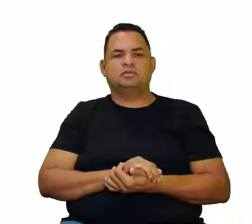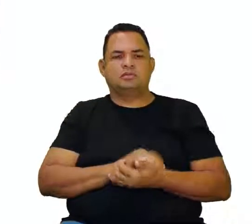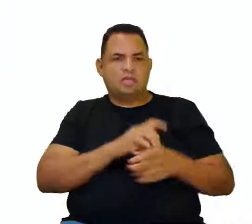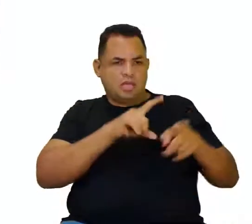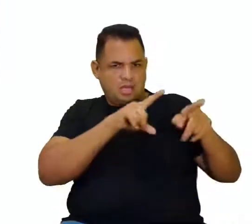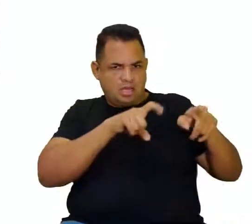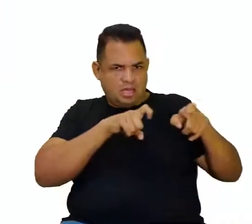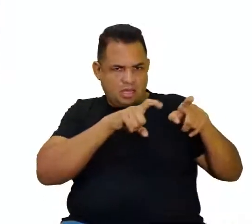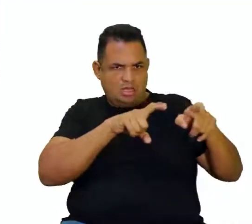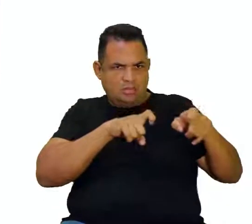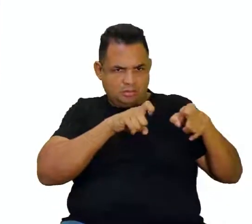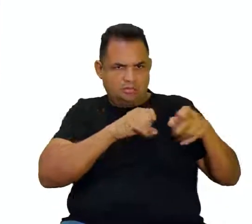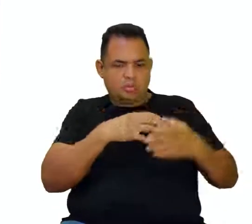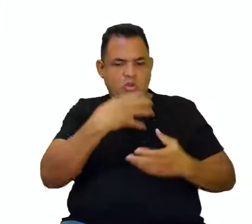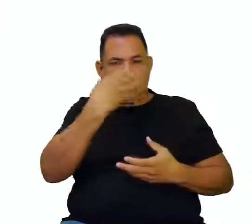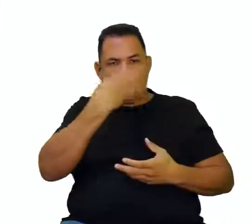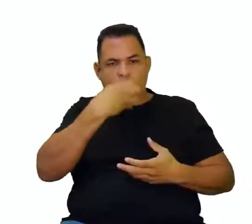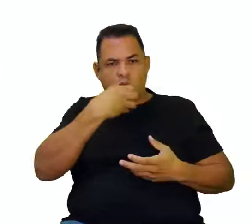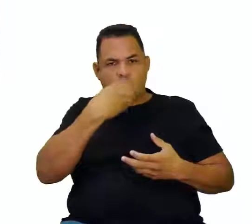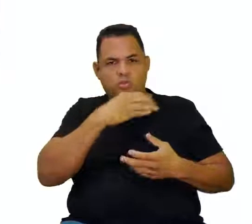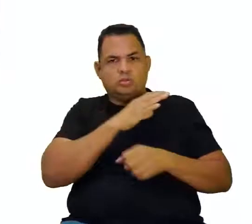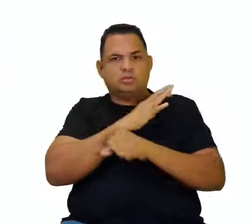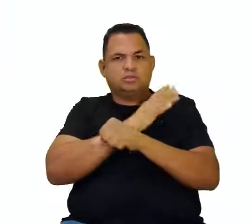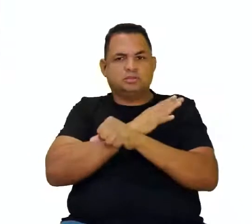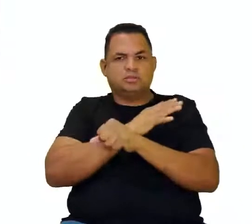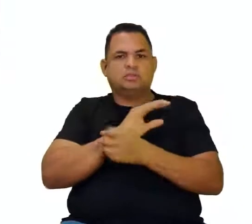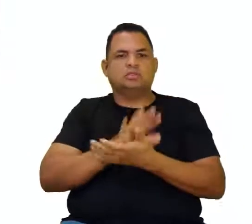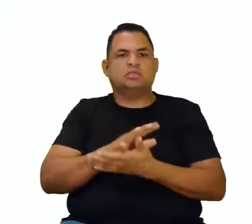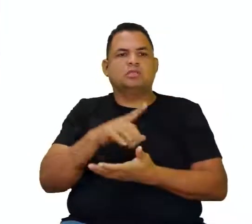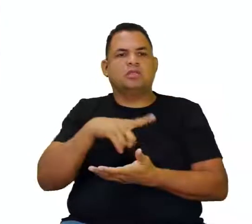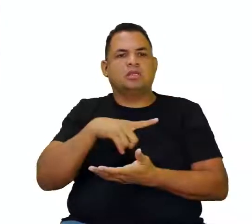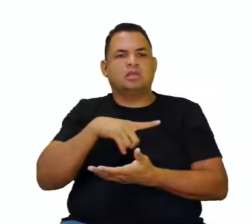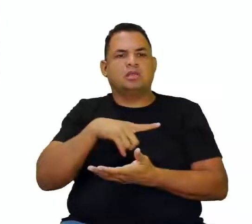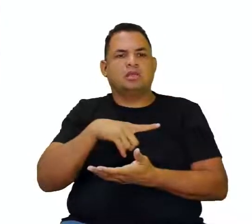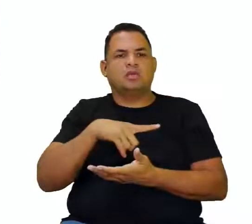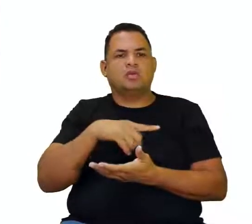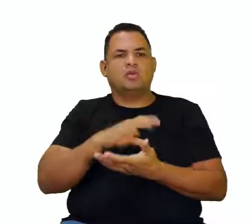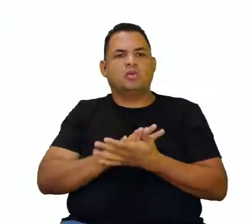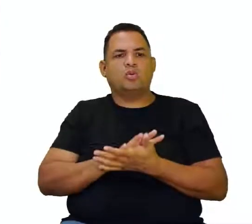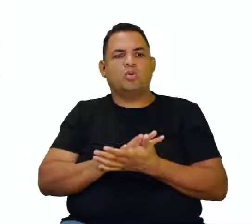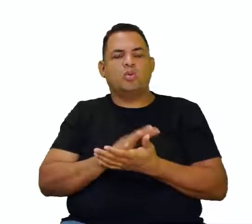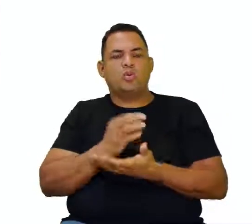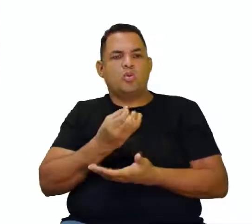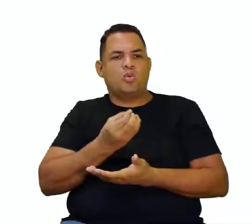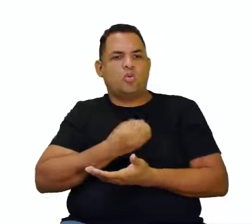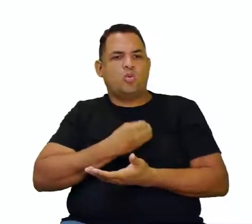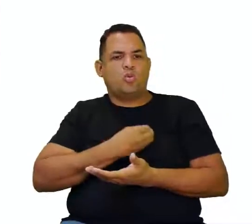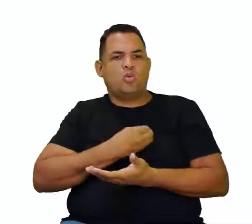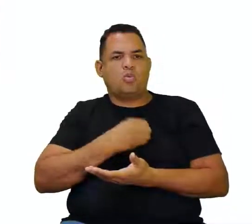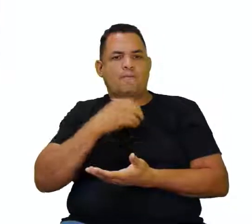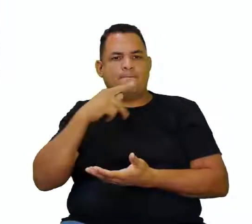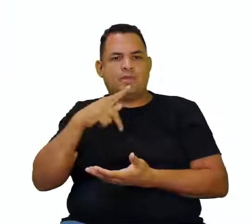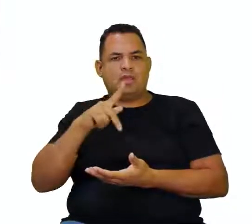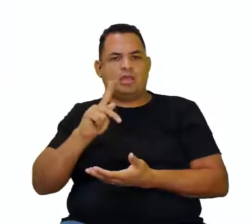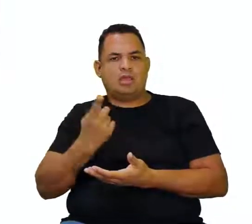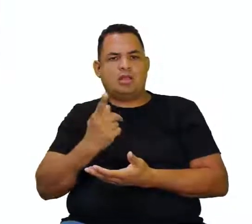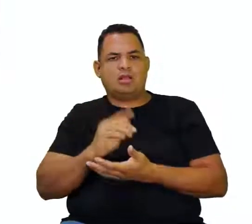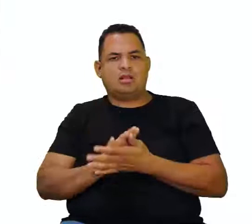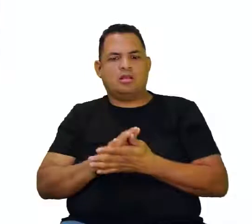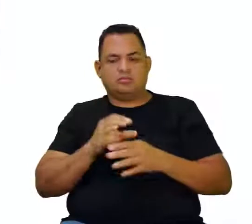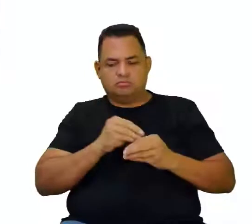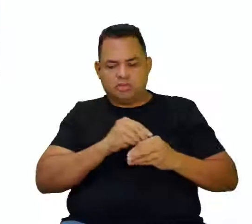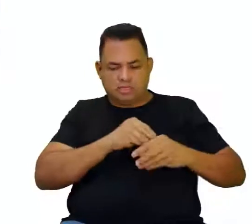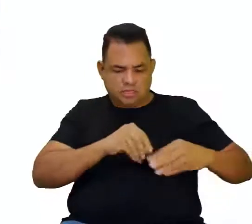a agricultura de frutas cítricas requer que o valor do pH do